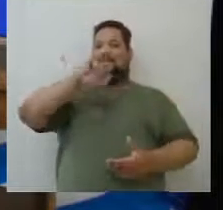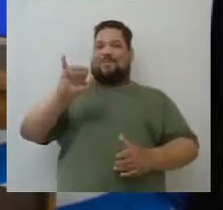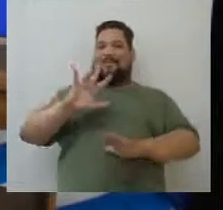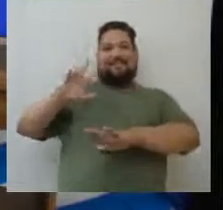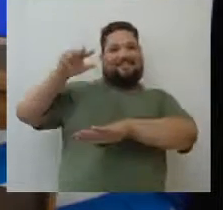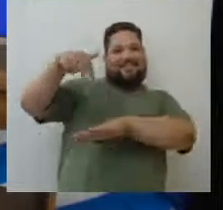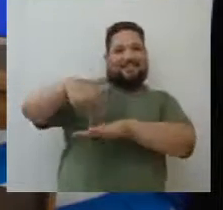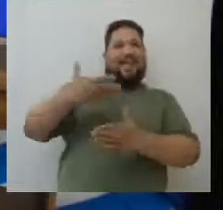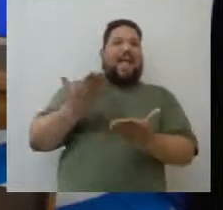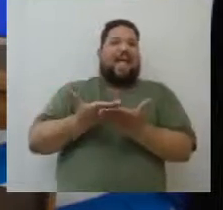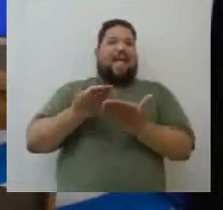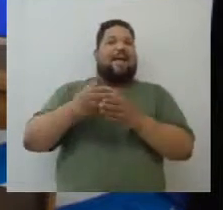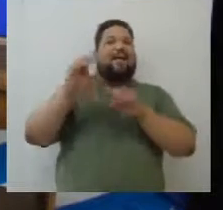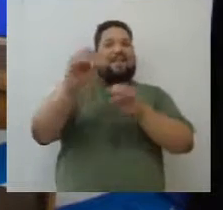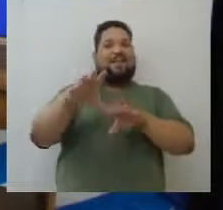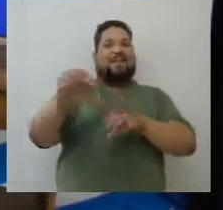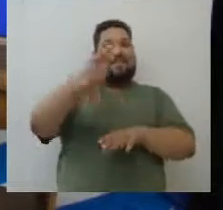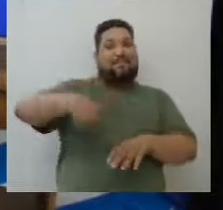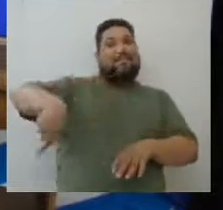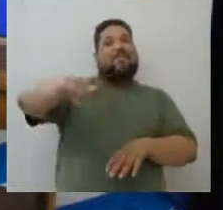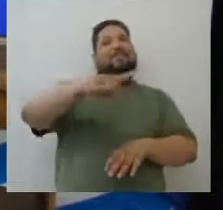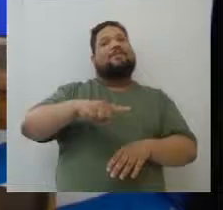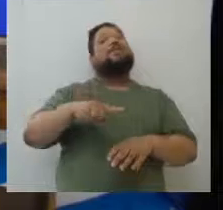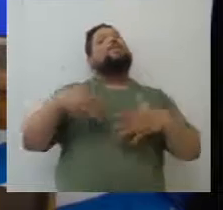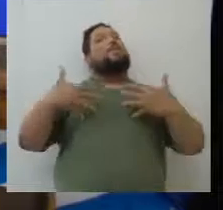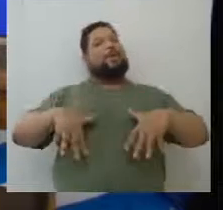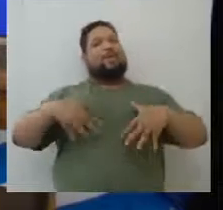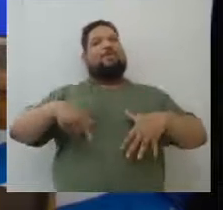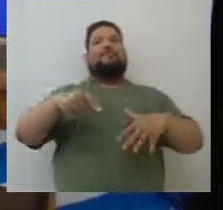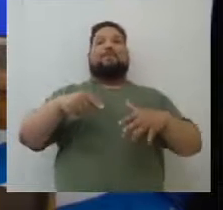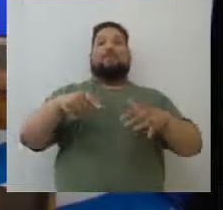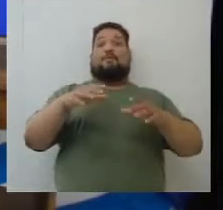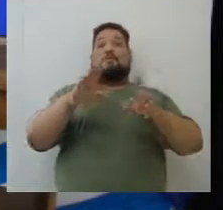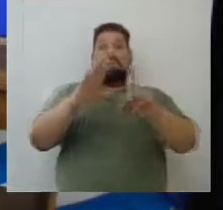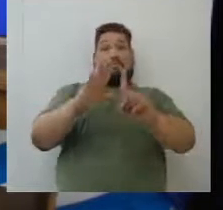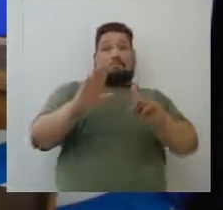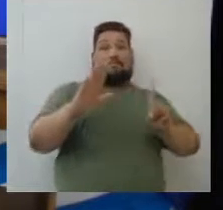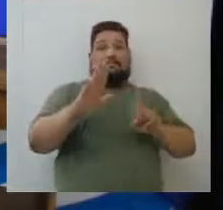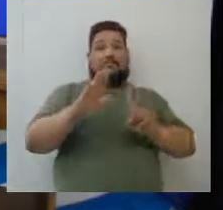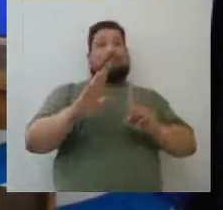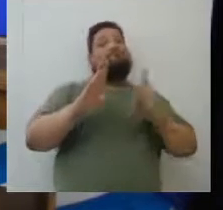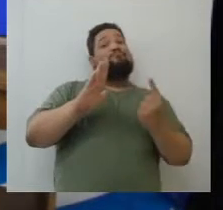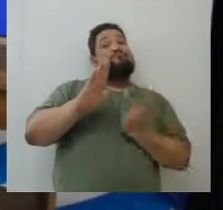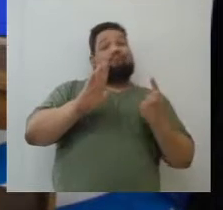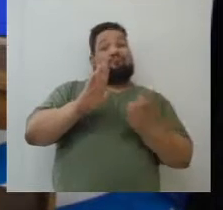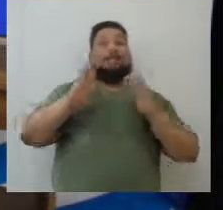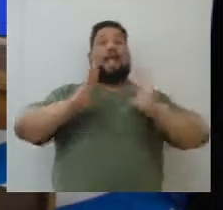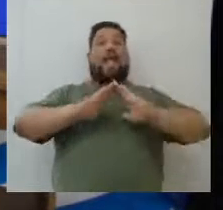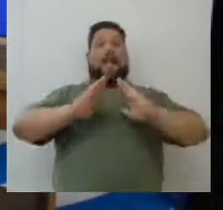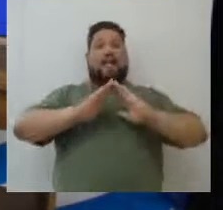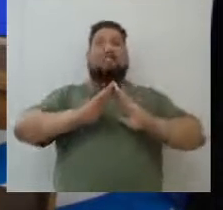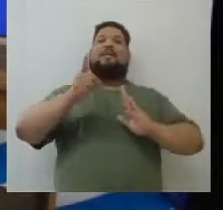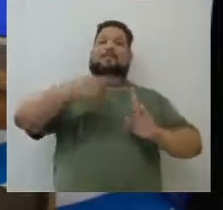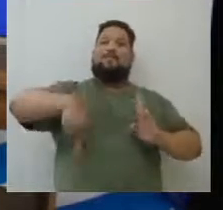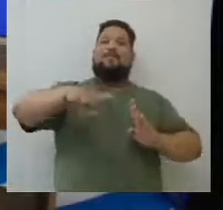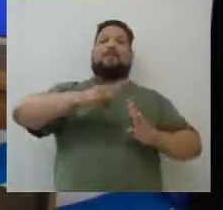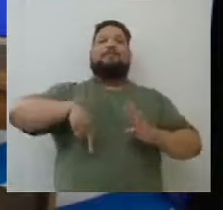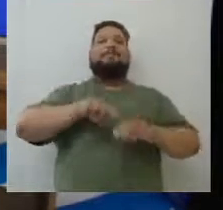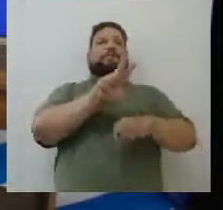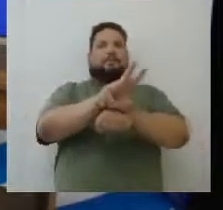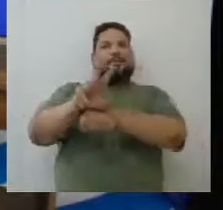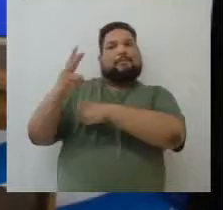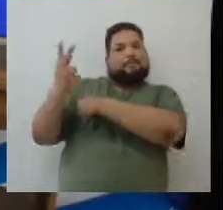aula para vocês. Eu sei que vocês estão num momento aí, todo mundo de isolamento social, todo mundo se prevenindo, né? Mas mesmo assim, vamos continuar